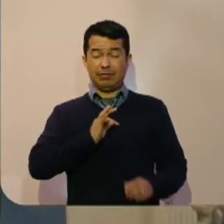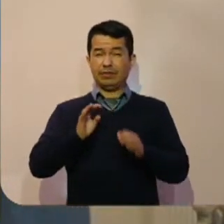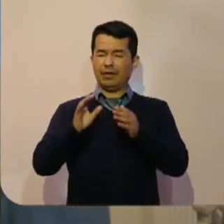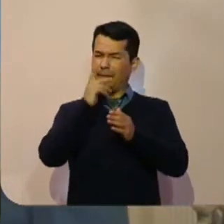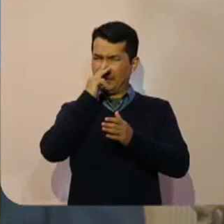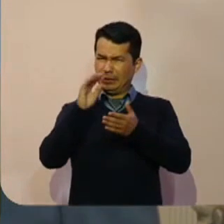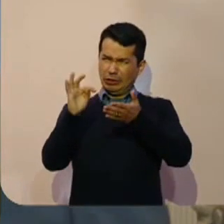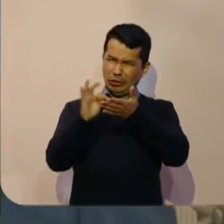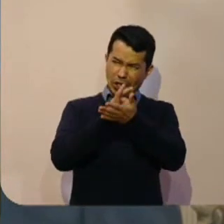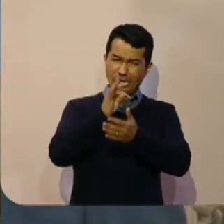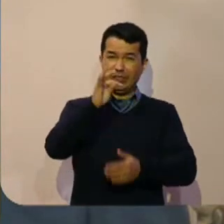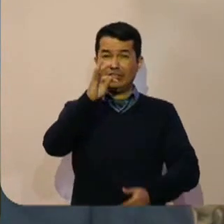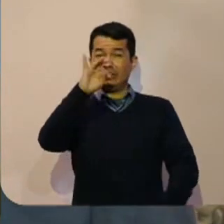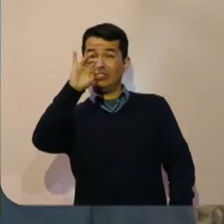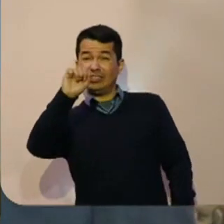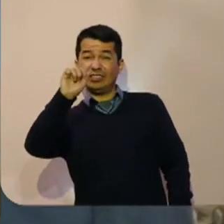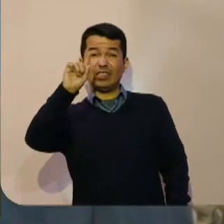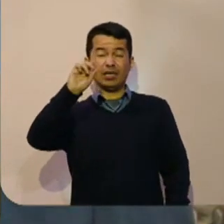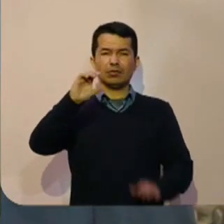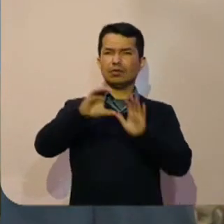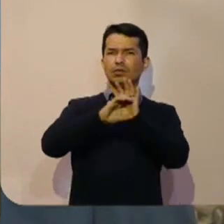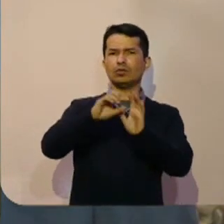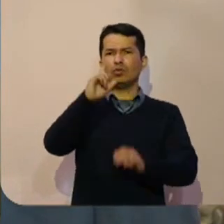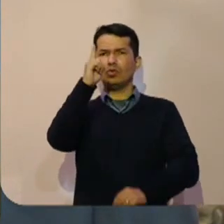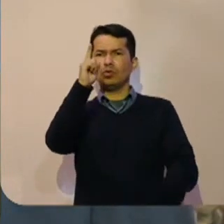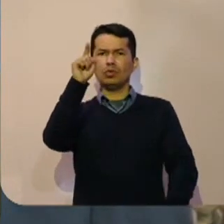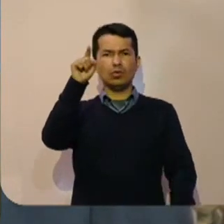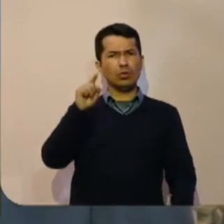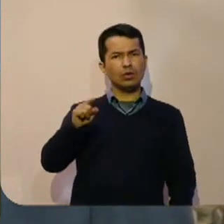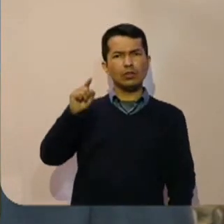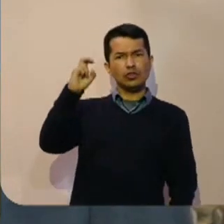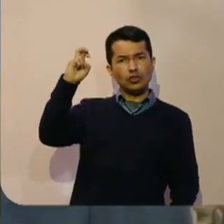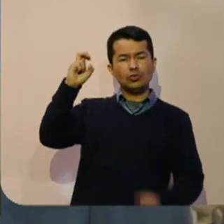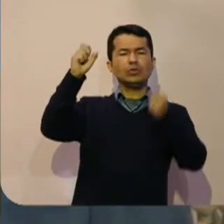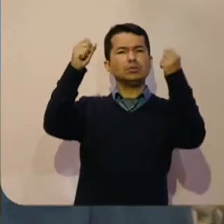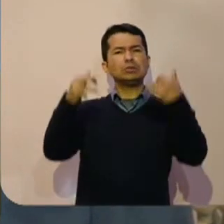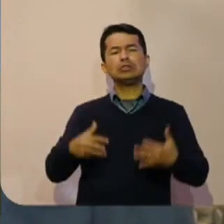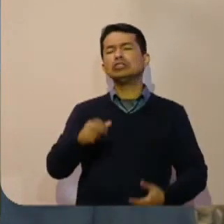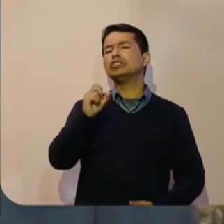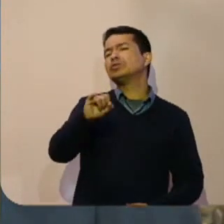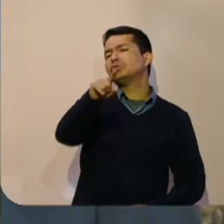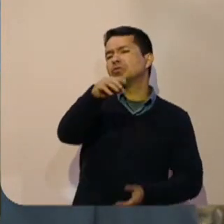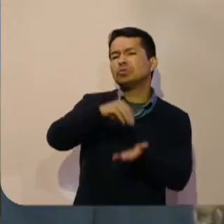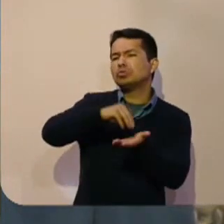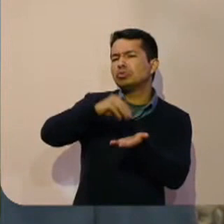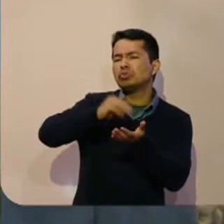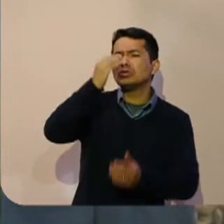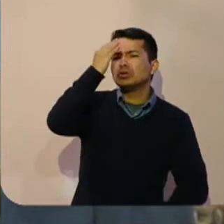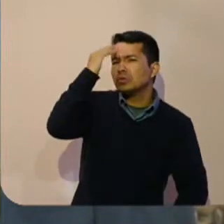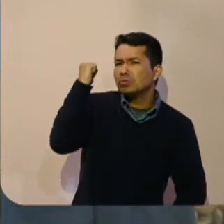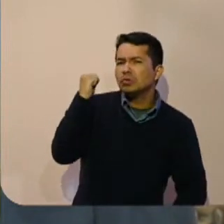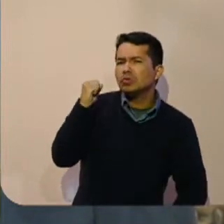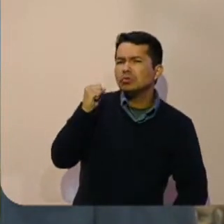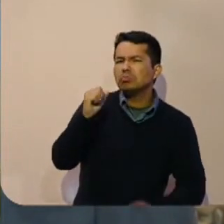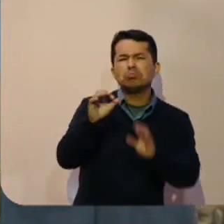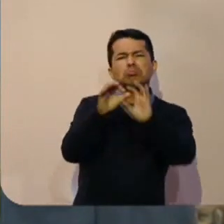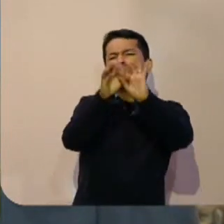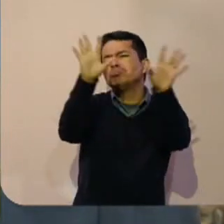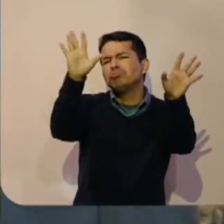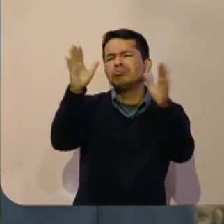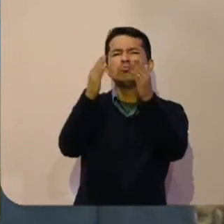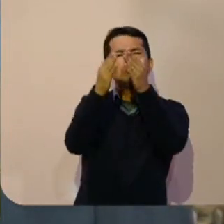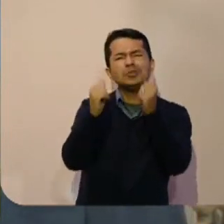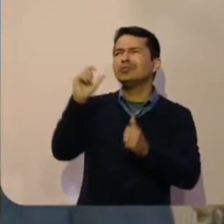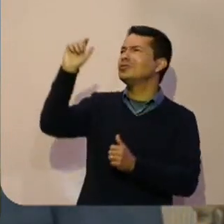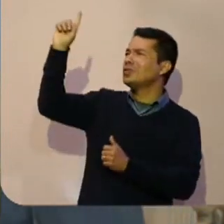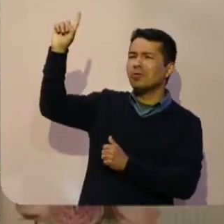vocês necessita de sabedoria, peça a Deus, que a todos dá com generosidade e sem reprovações, e ela